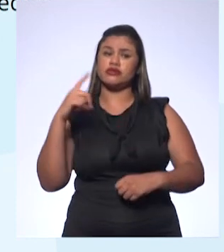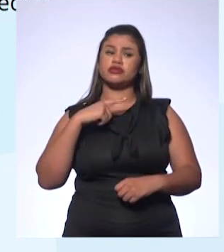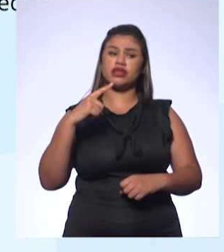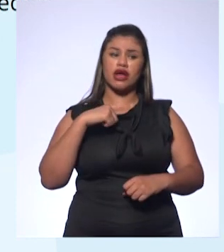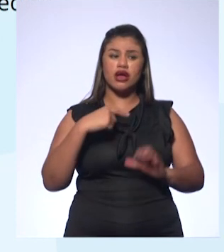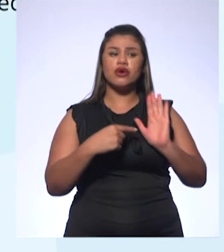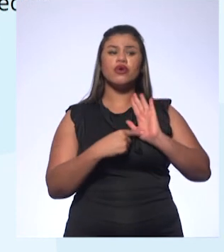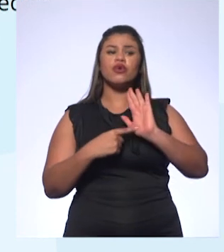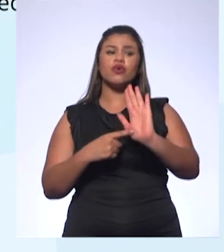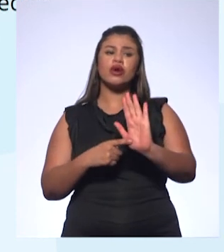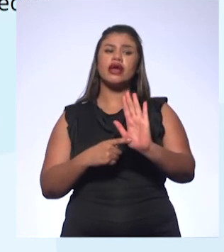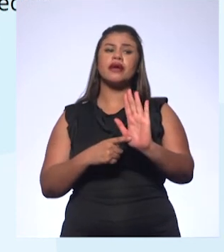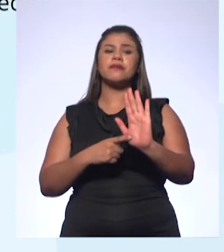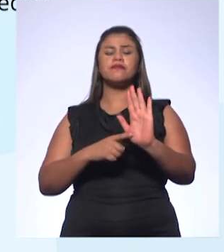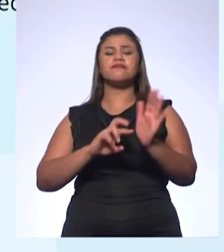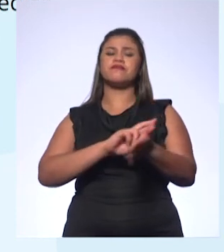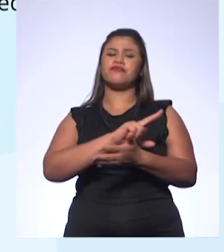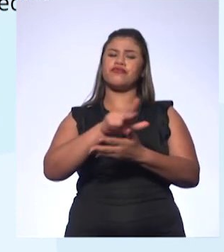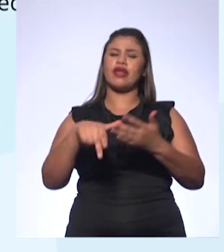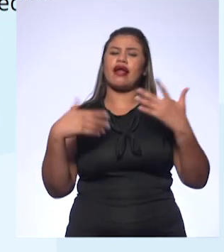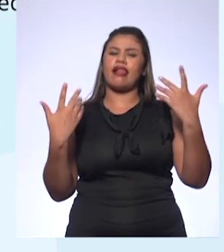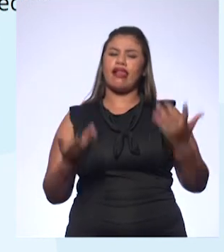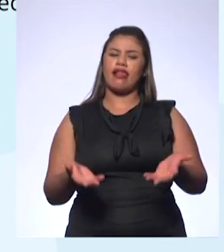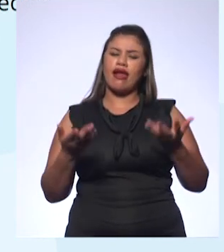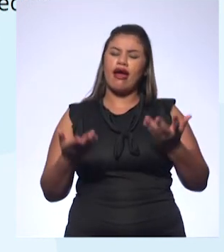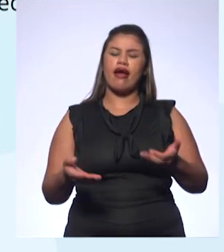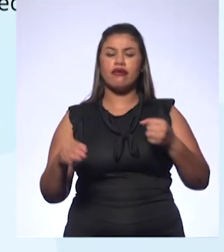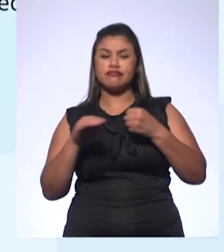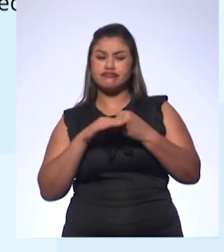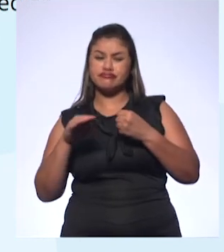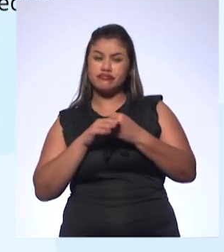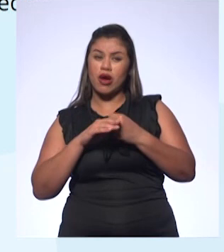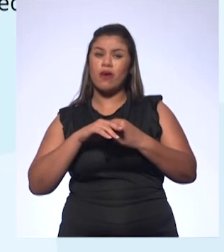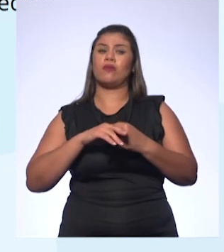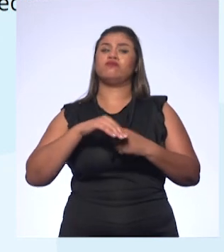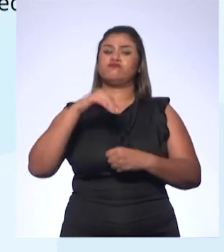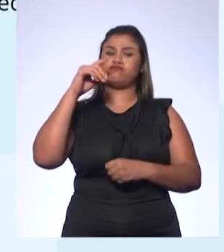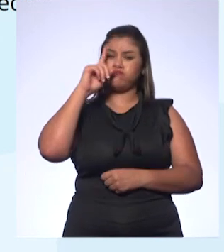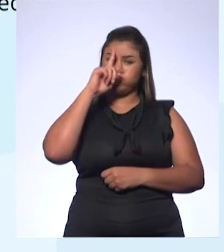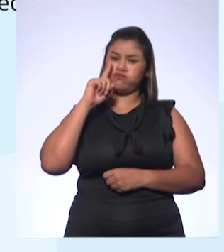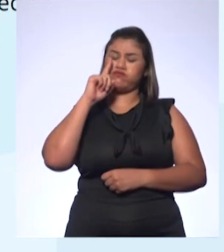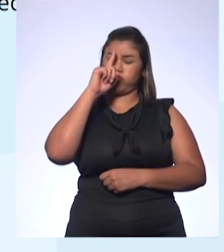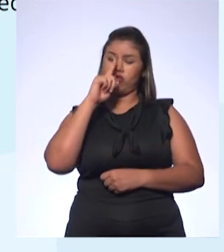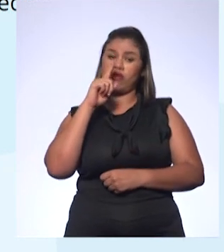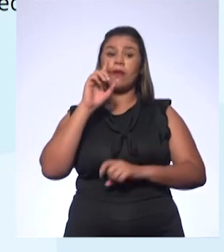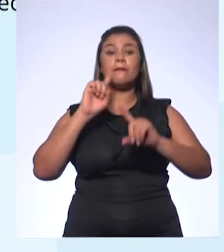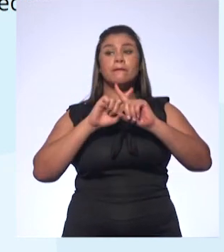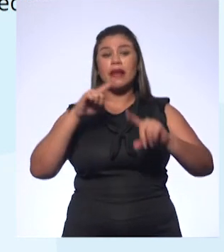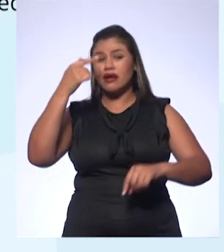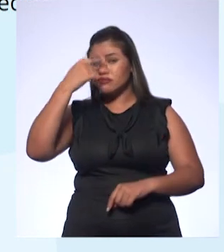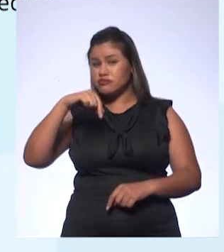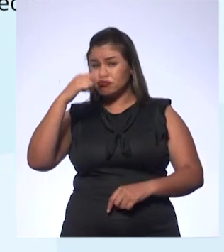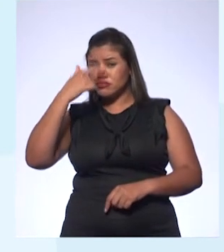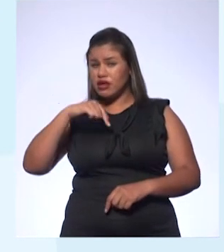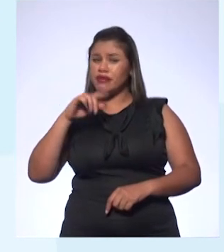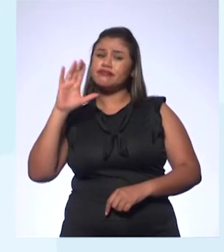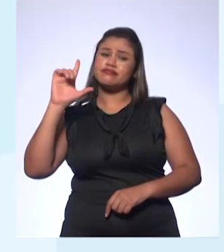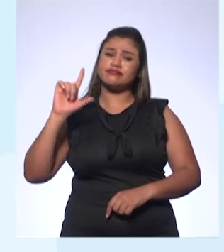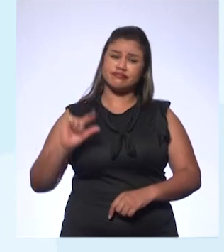podem apresentar quadros leves, moderados ou graves, diferentemente do resfriado, que é menos